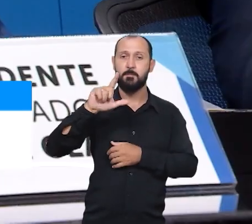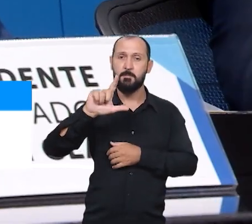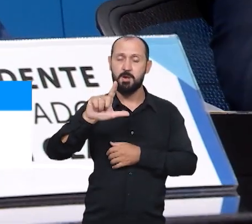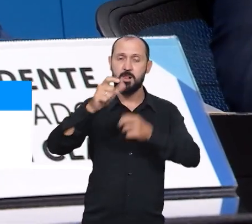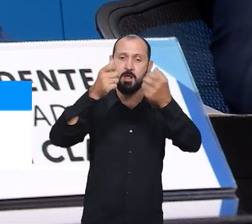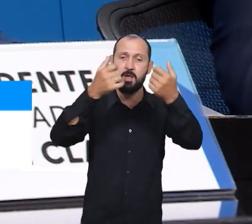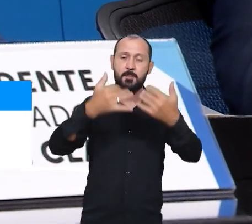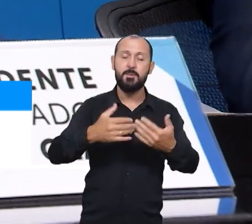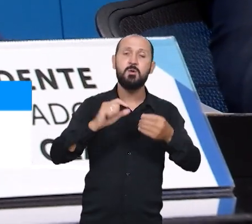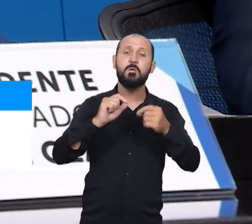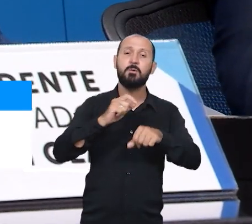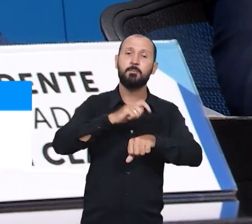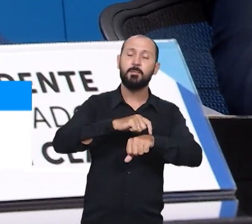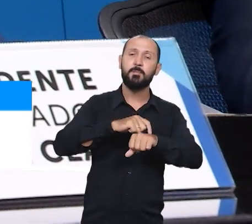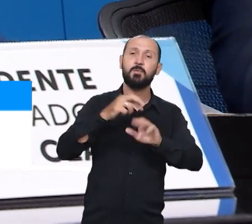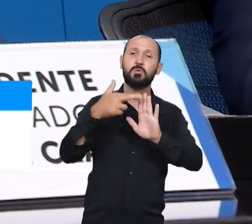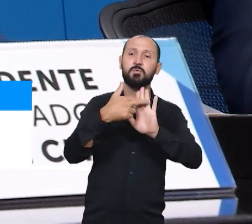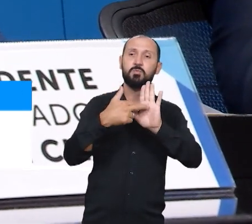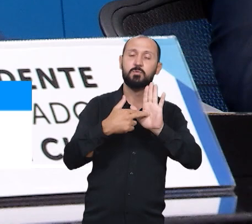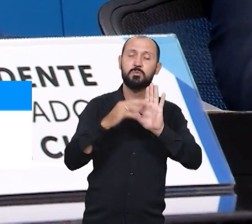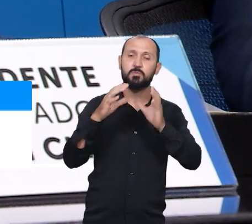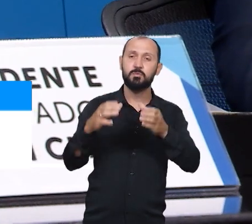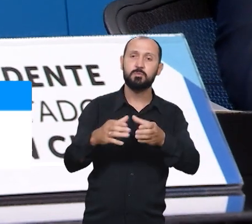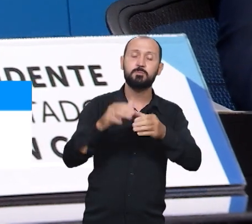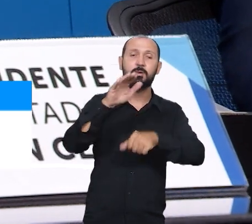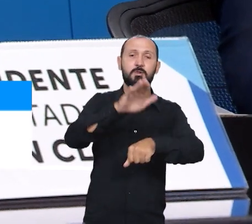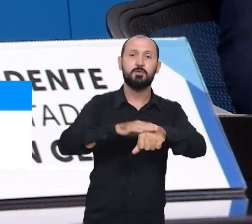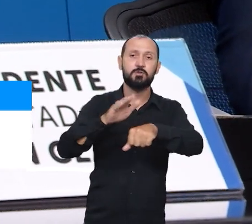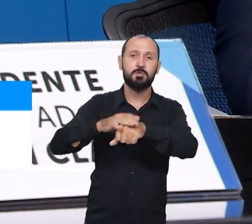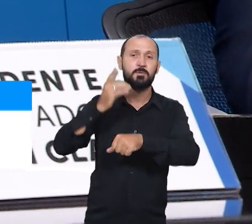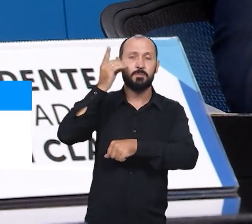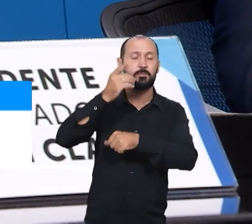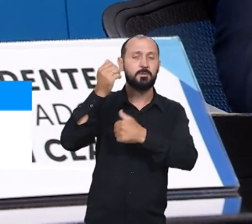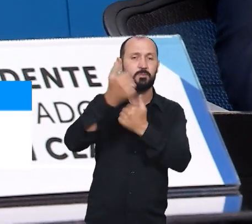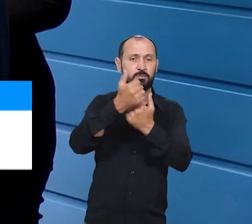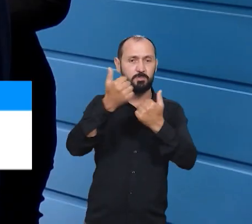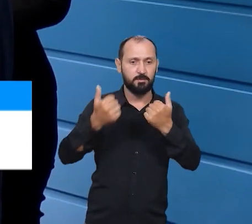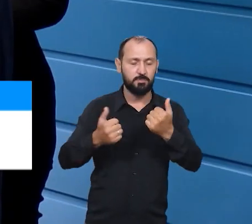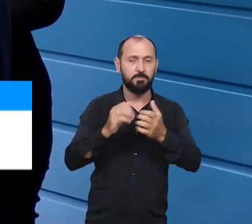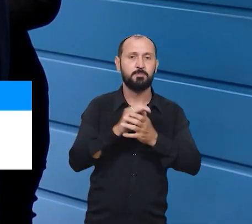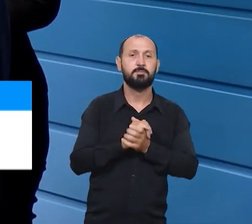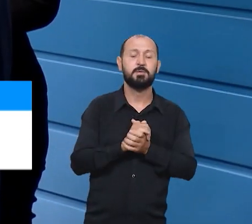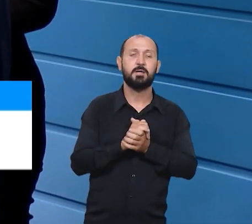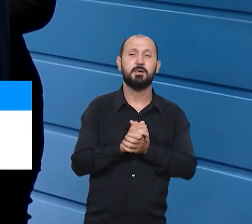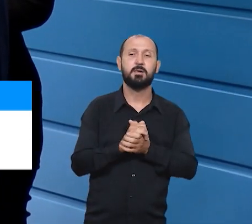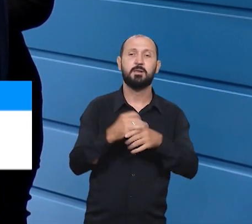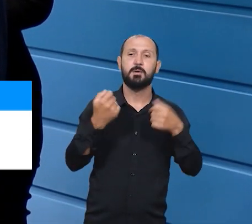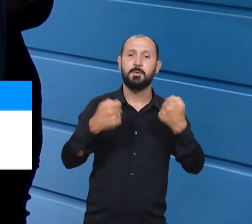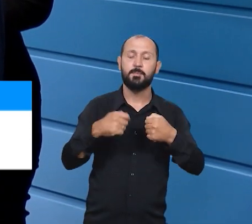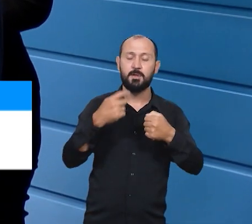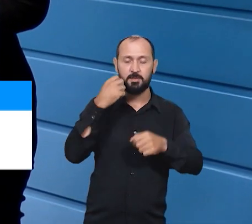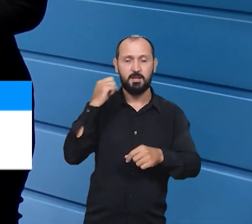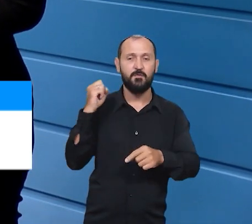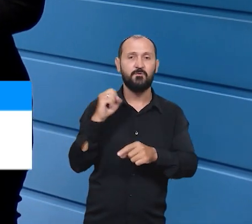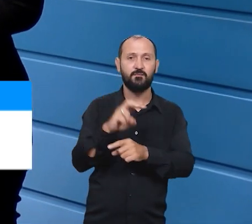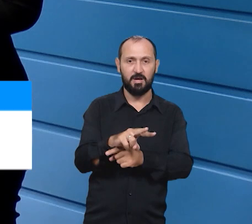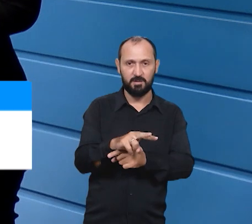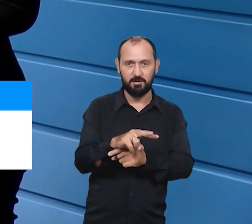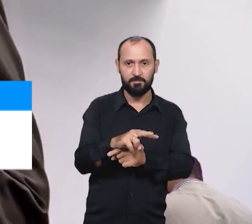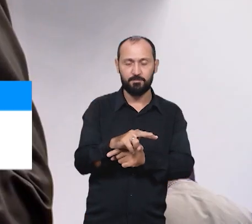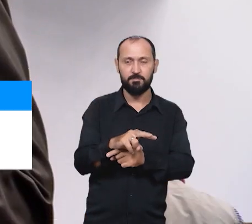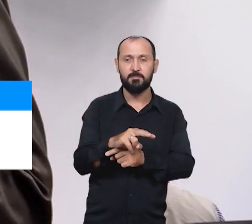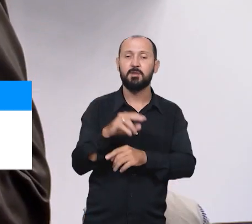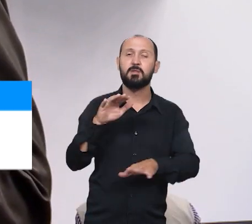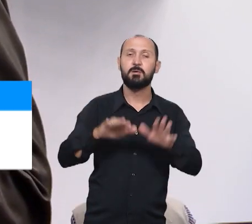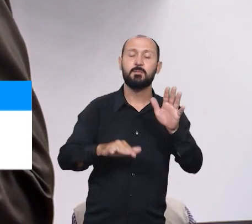PL, explicou o trâmite regimental para a convocação de deputado suplente. A necessidade de preenchimento da